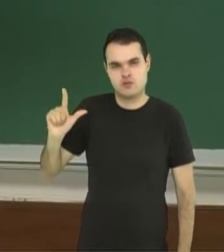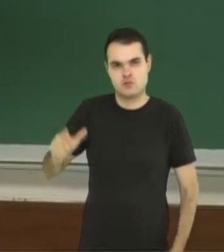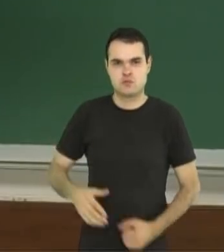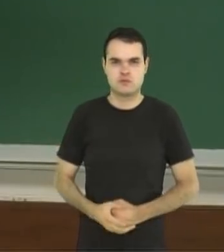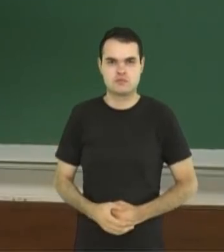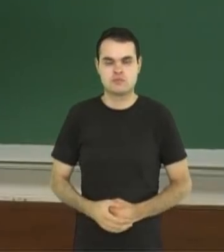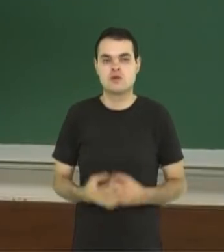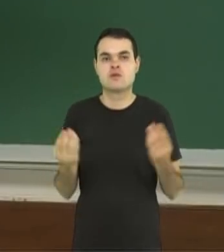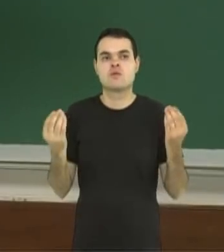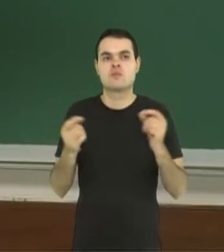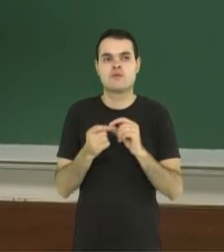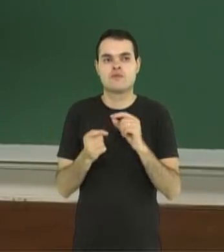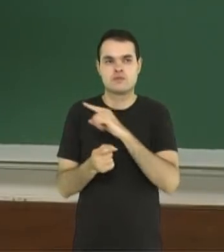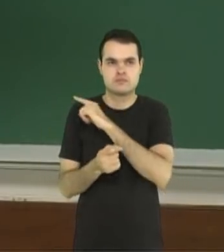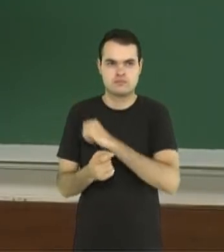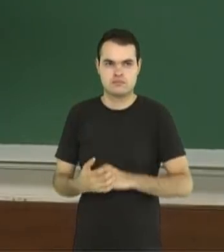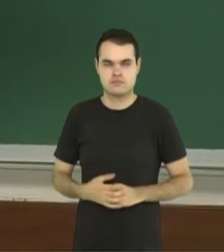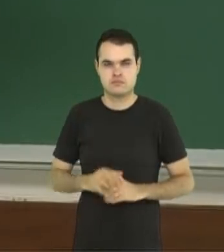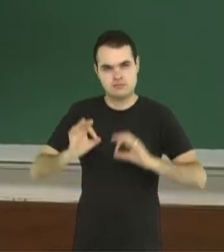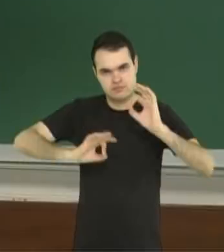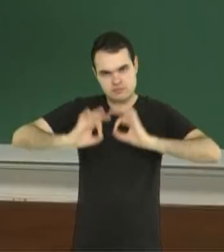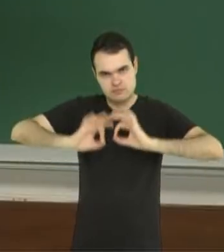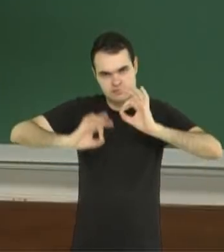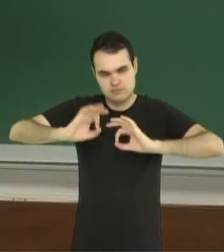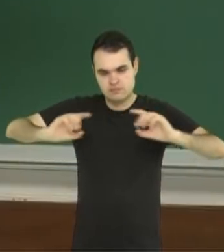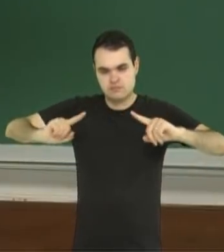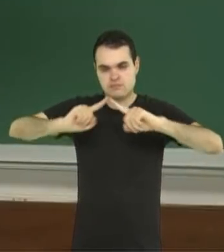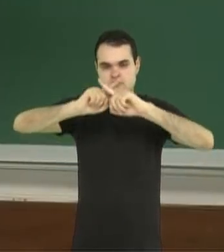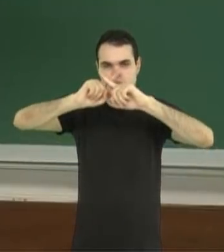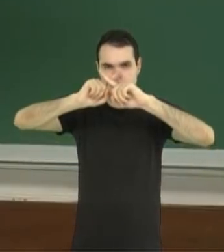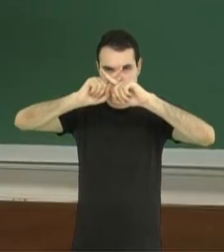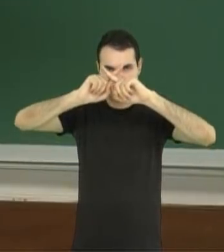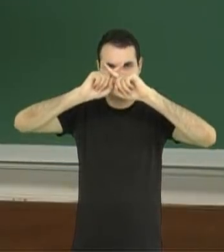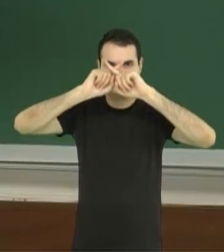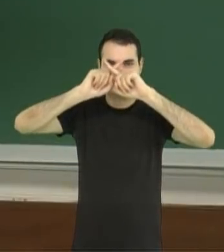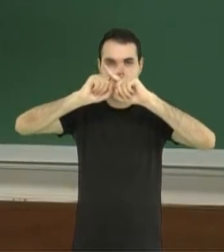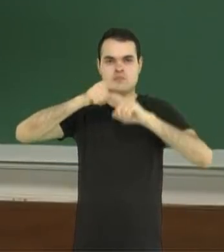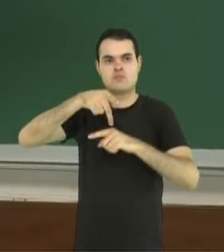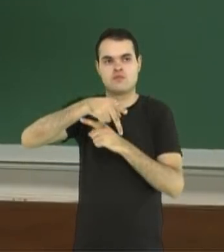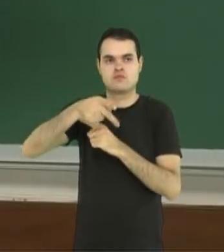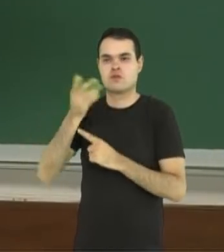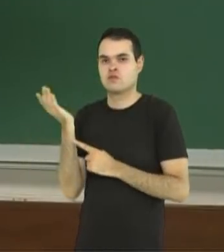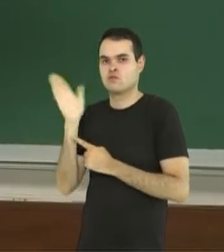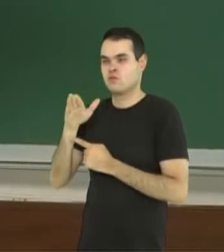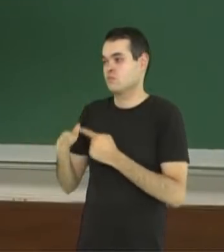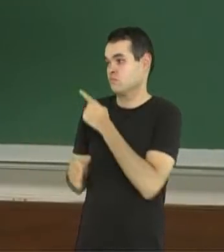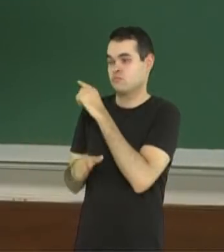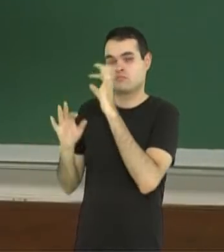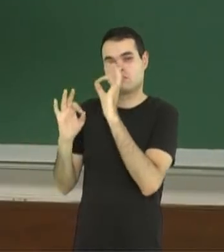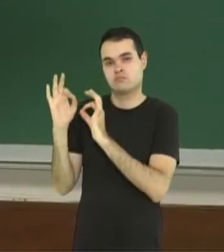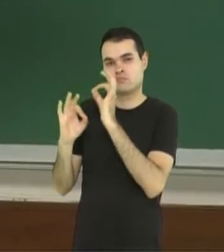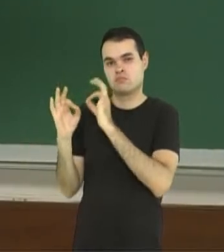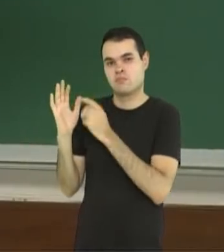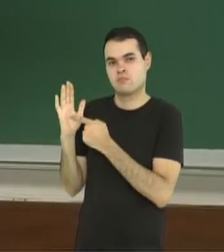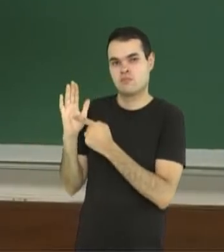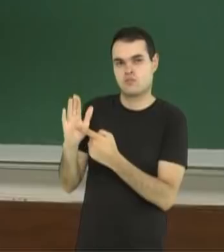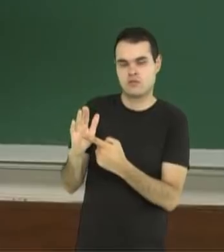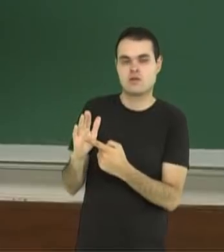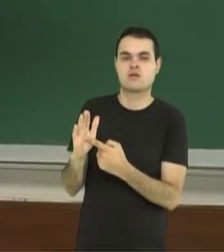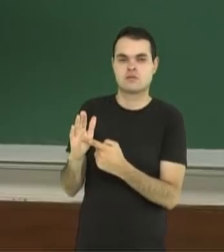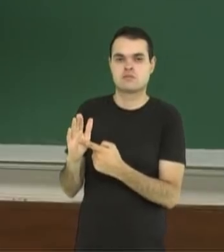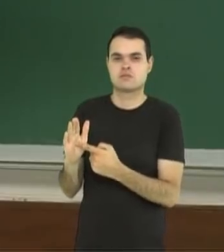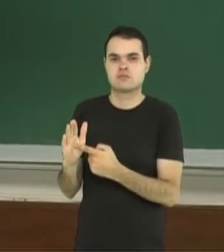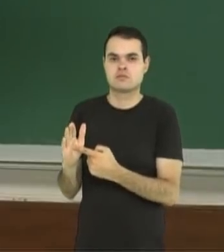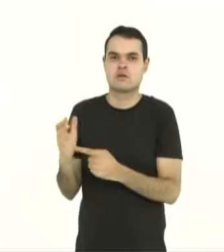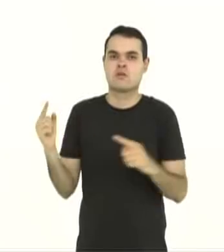é que fica isso? Né? Então, nós realizamos a multiplicação, né? A professora trouxe esse exercício para a gente mostrar,